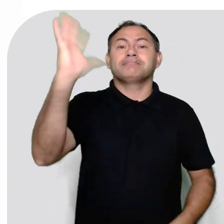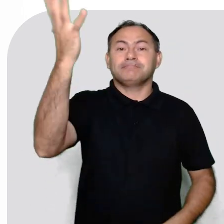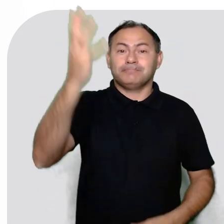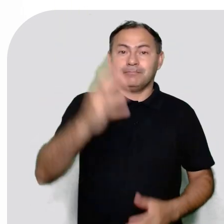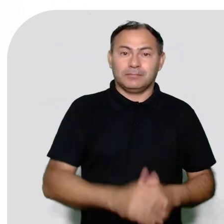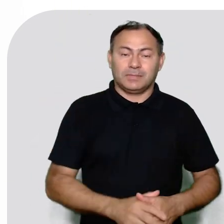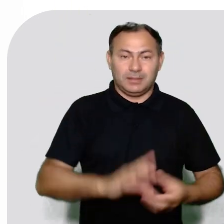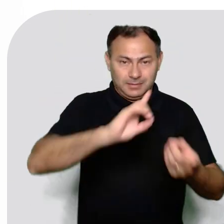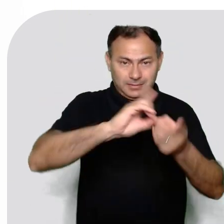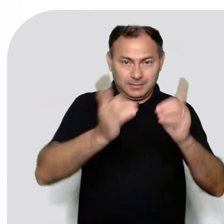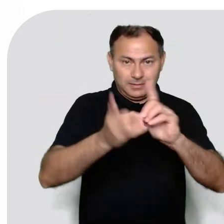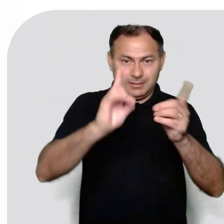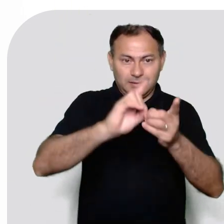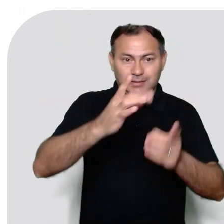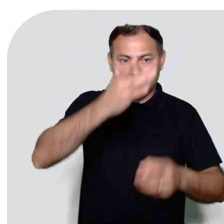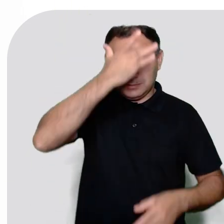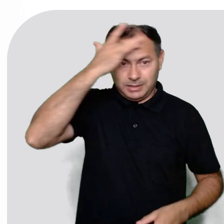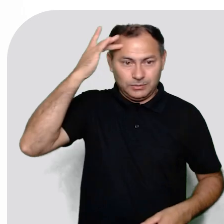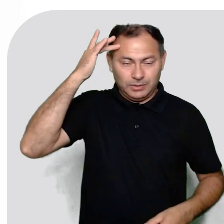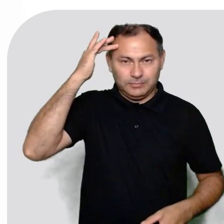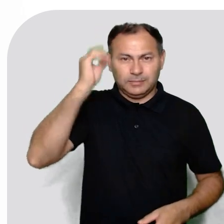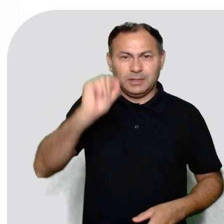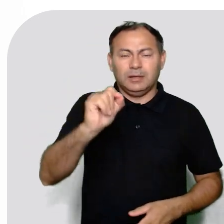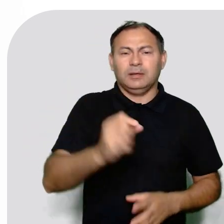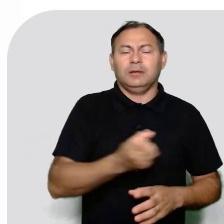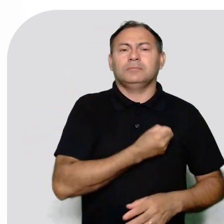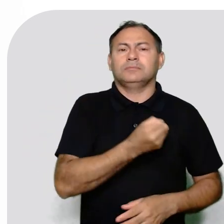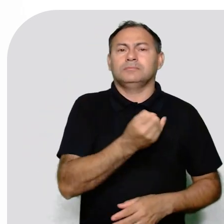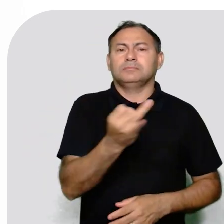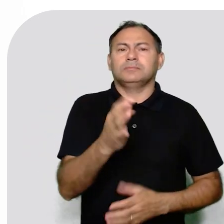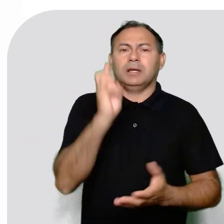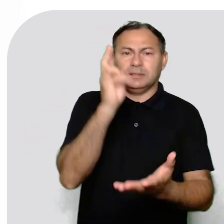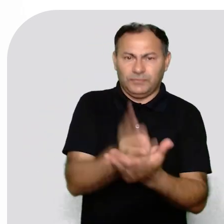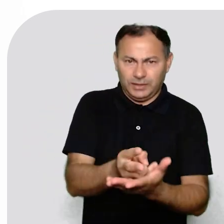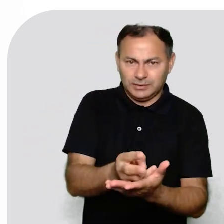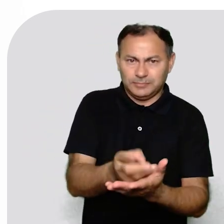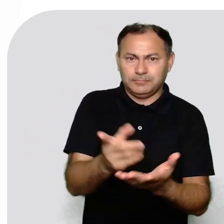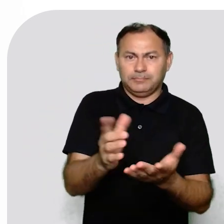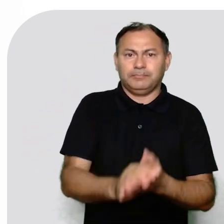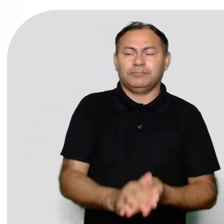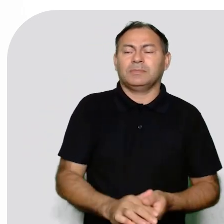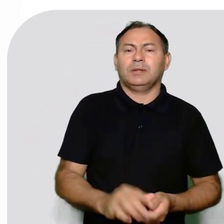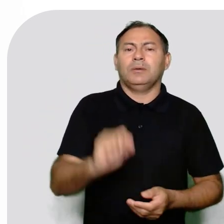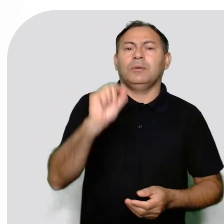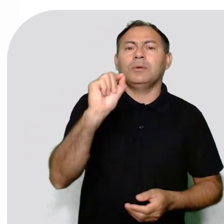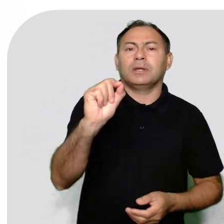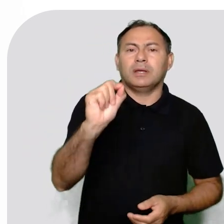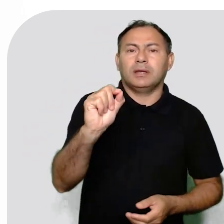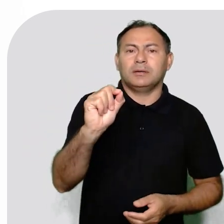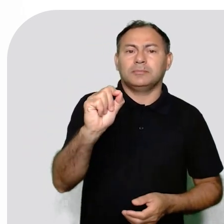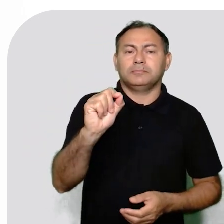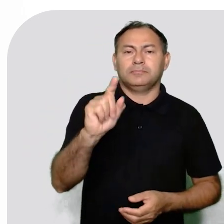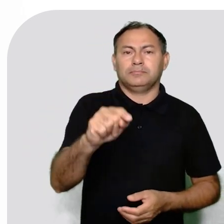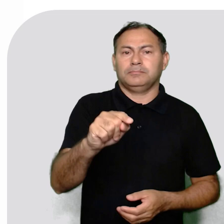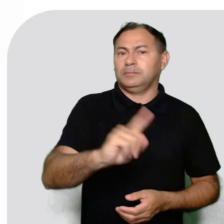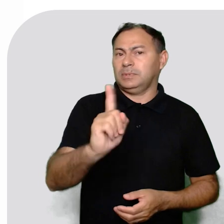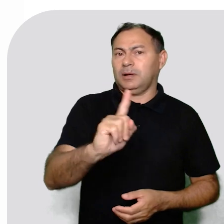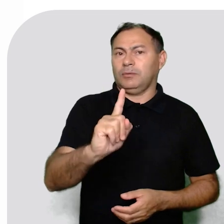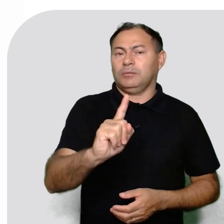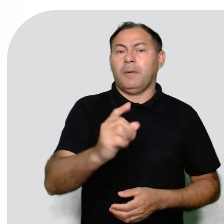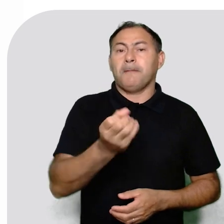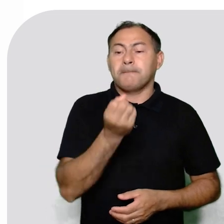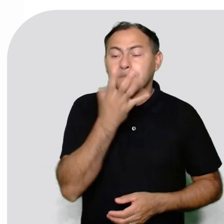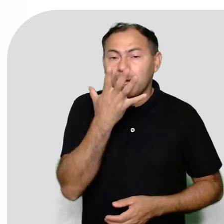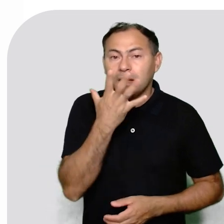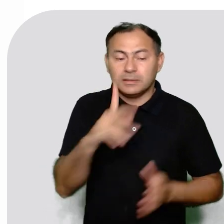acontece na dinâmica do ser humano é que muitas vezes aquilo que não é